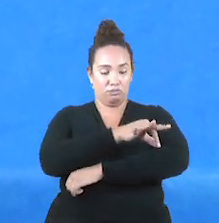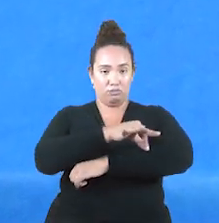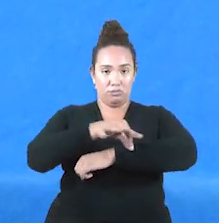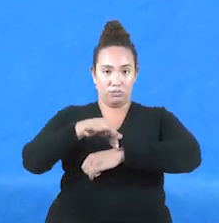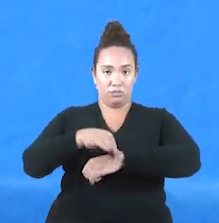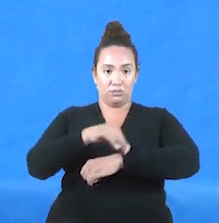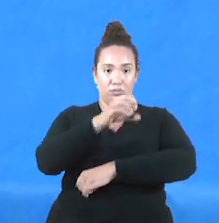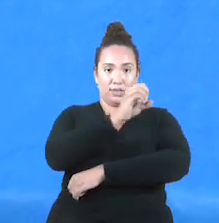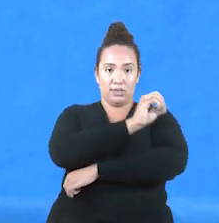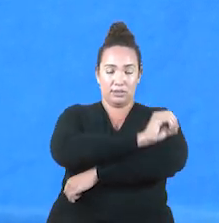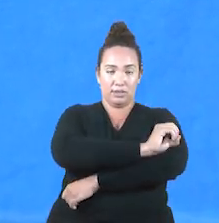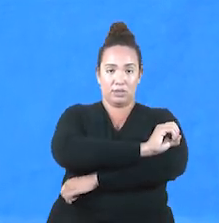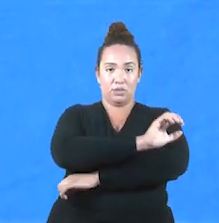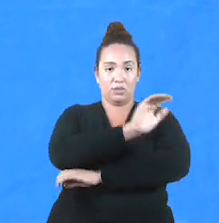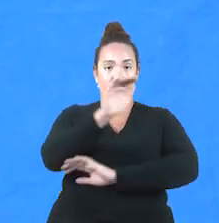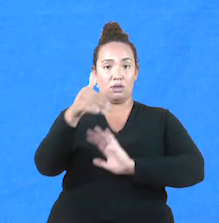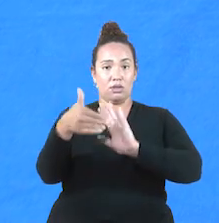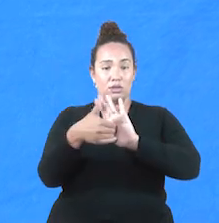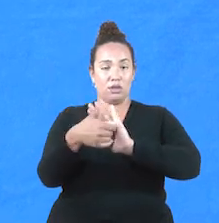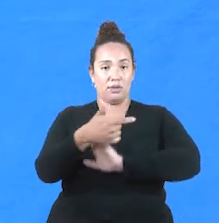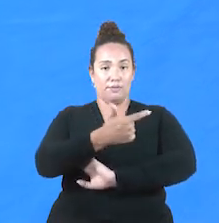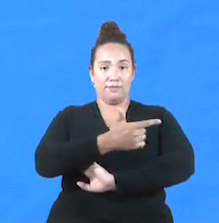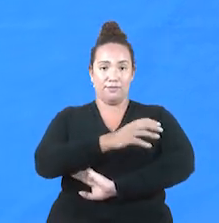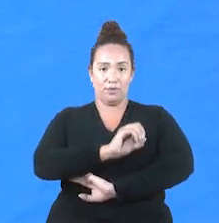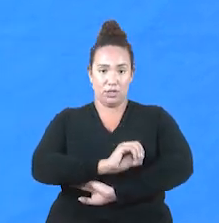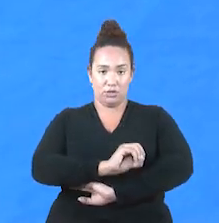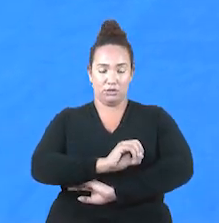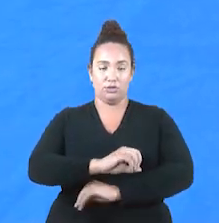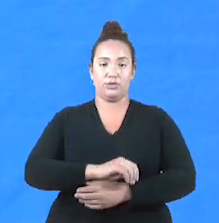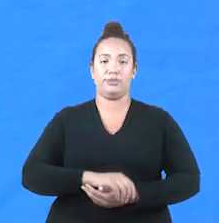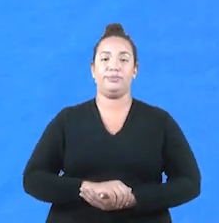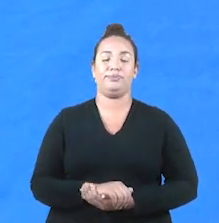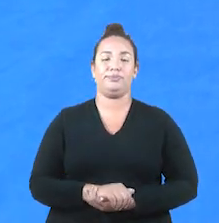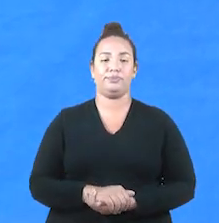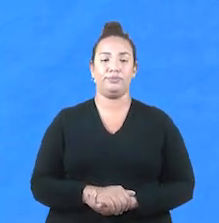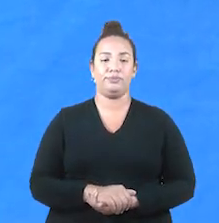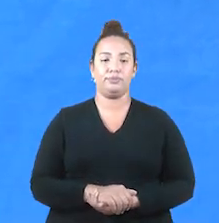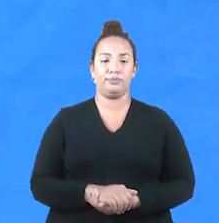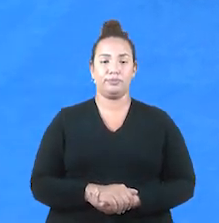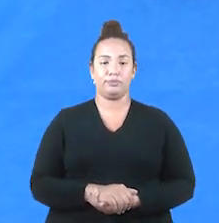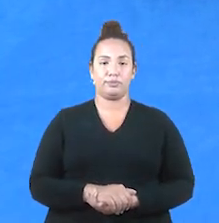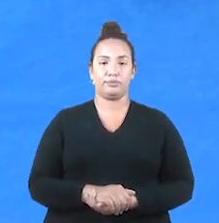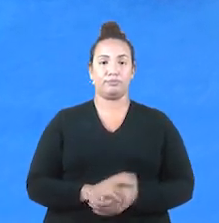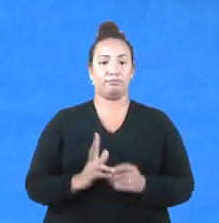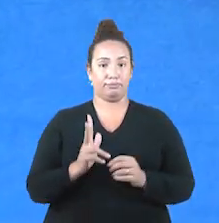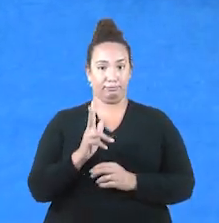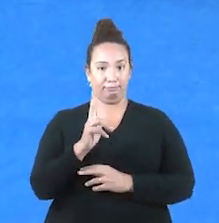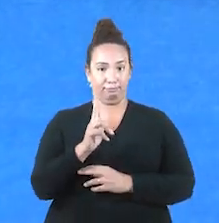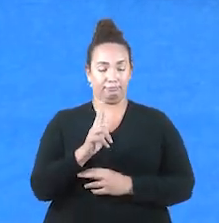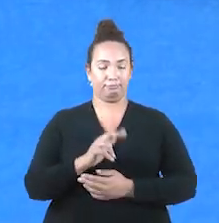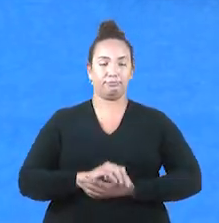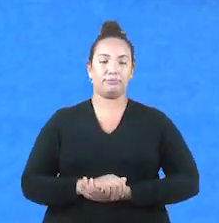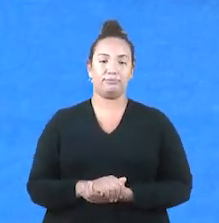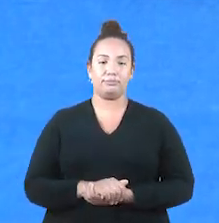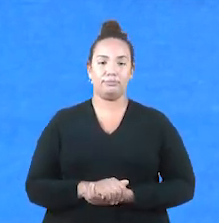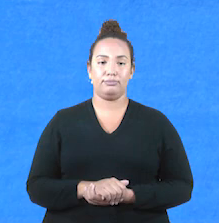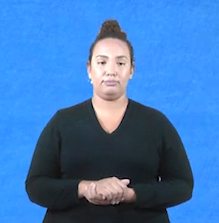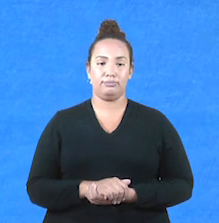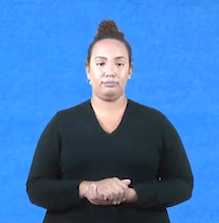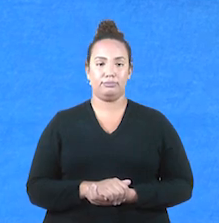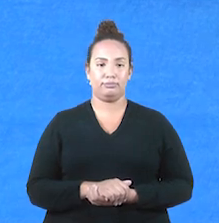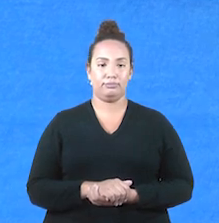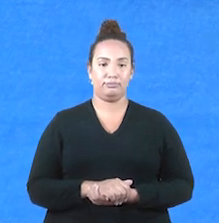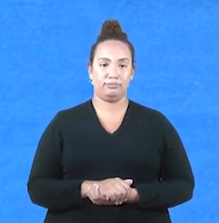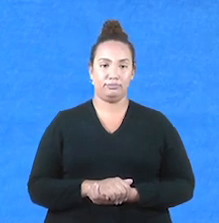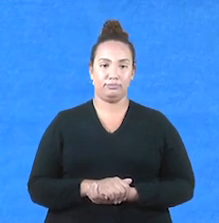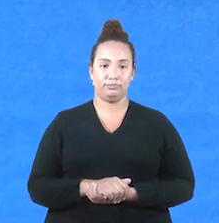régua até o ponto 20. E iremos cortar.